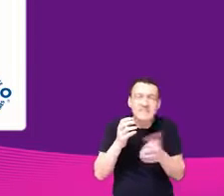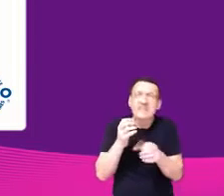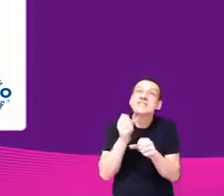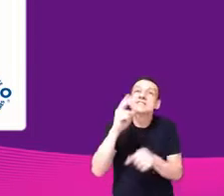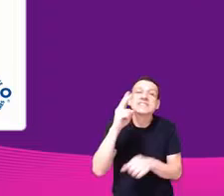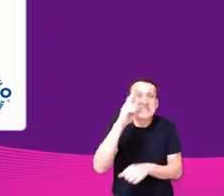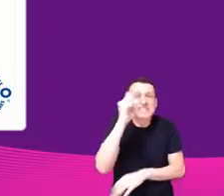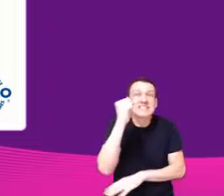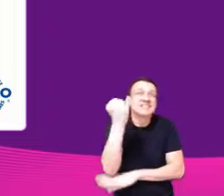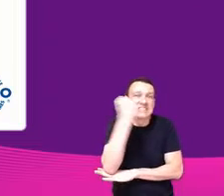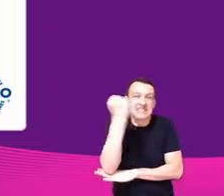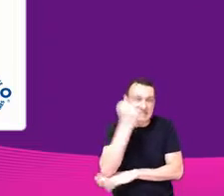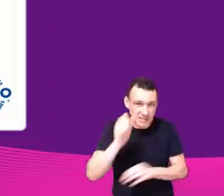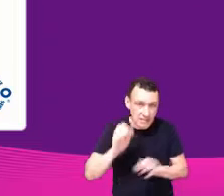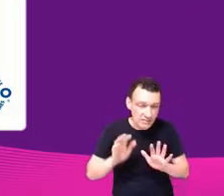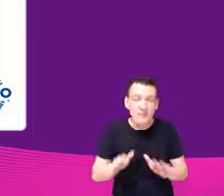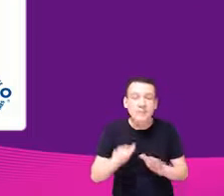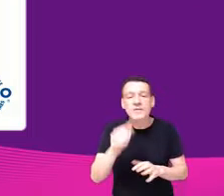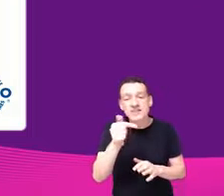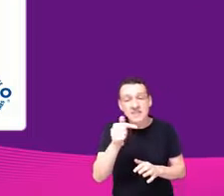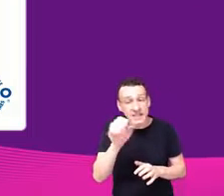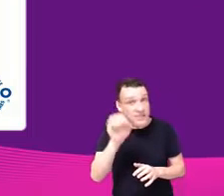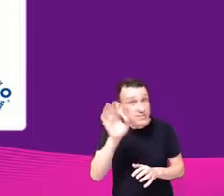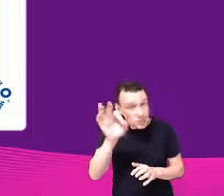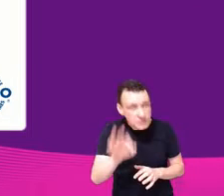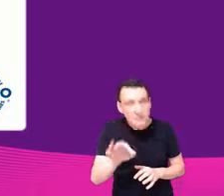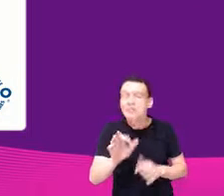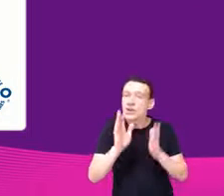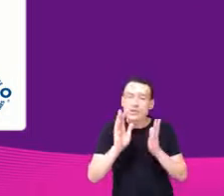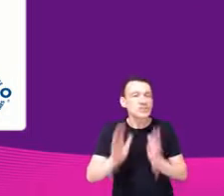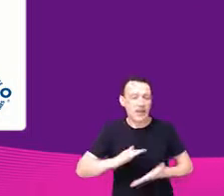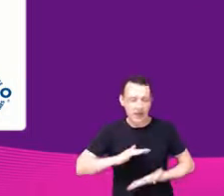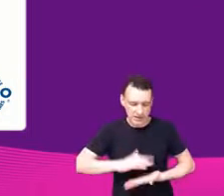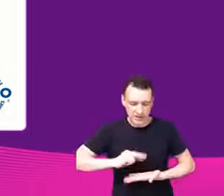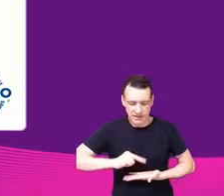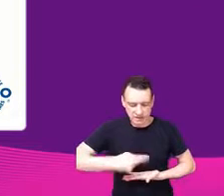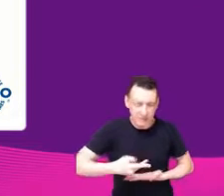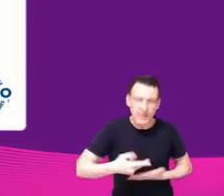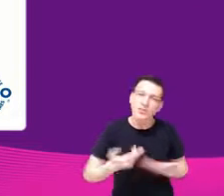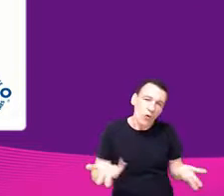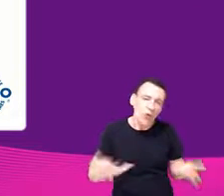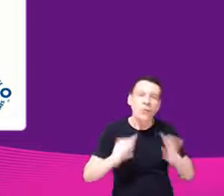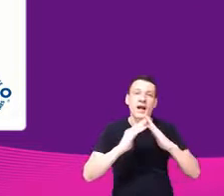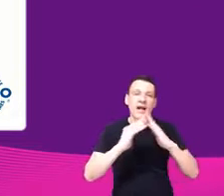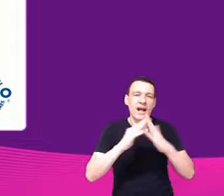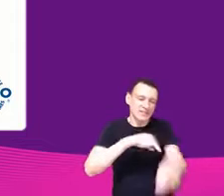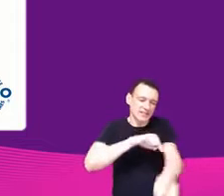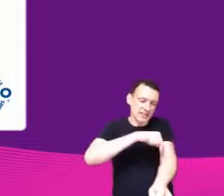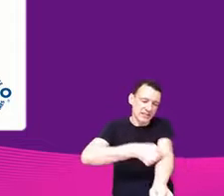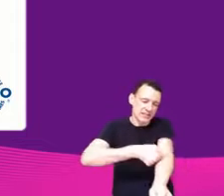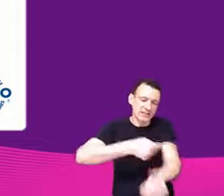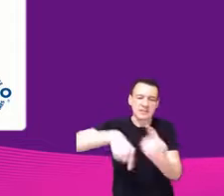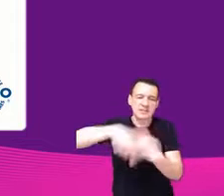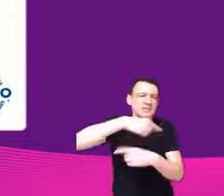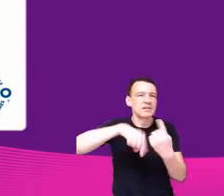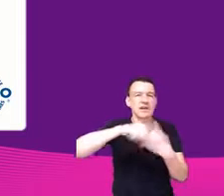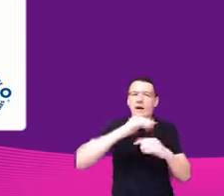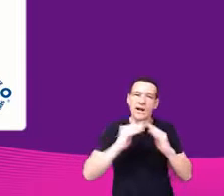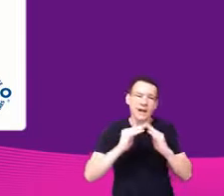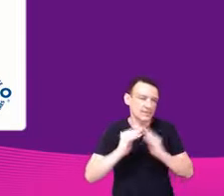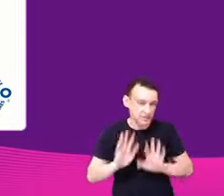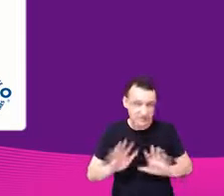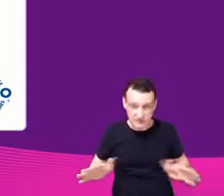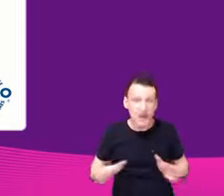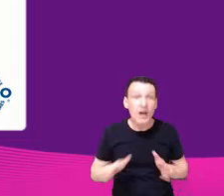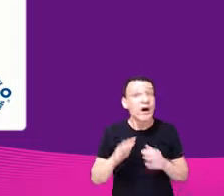estariam recebendo um transplante ou iniciando uma terapia de diálise domiciliar. Então, né, são 2 pontos importantes de